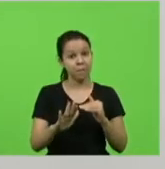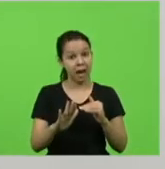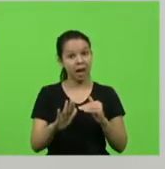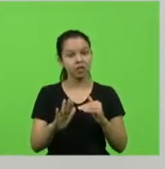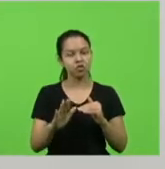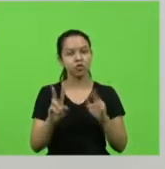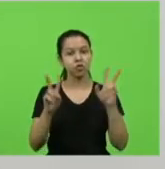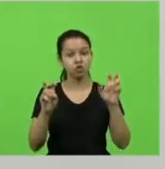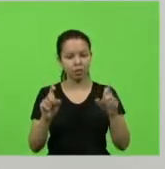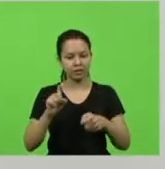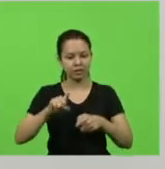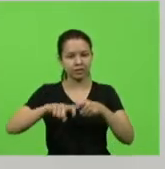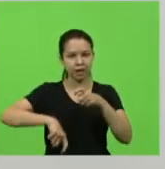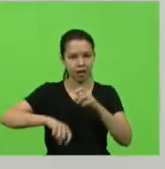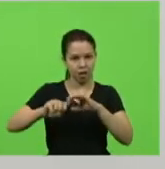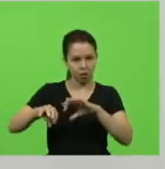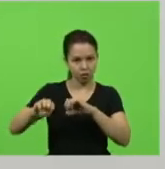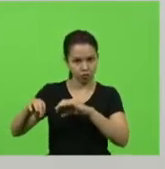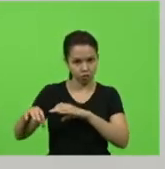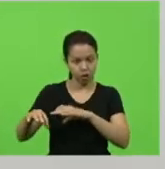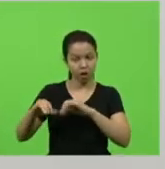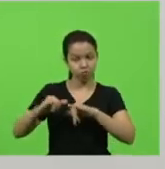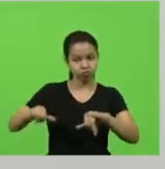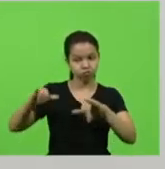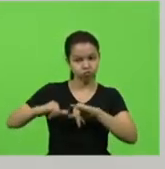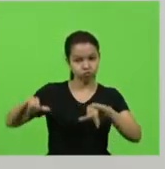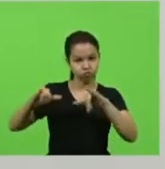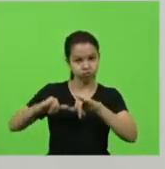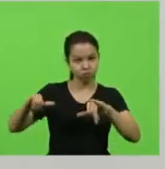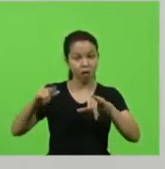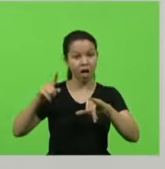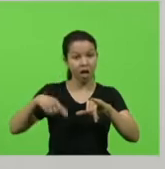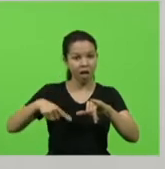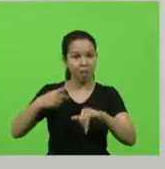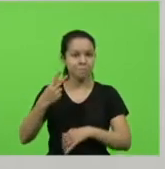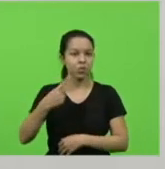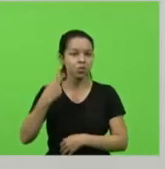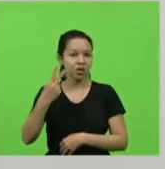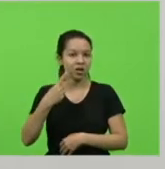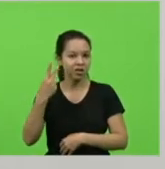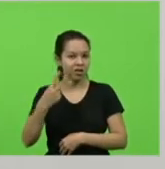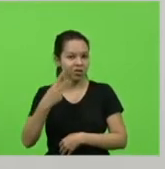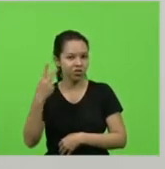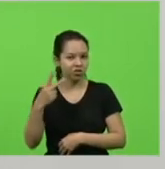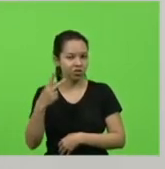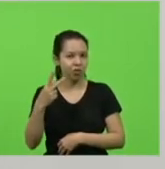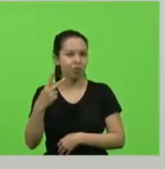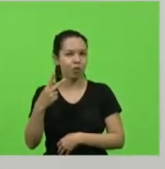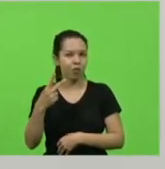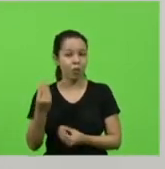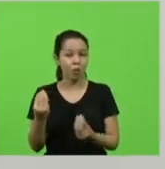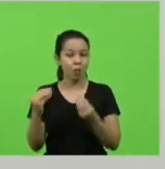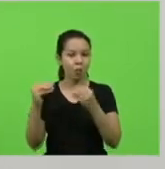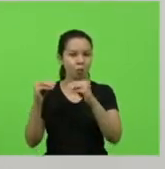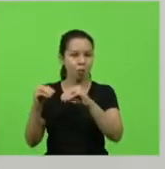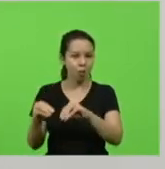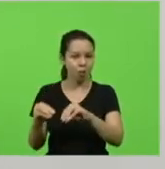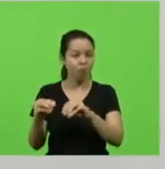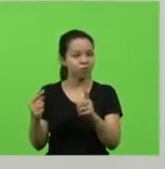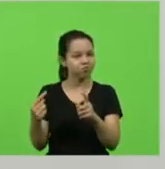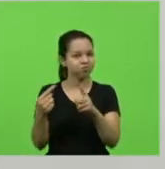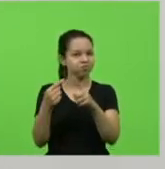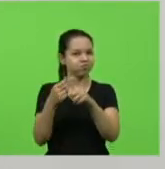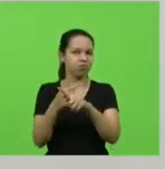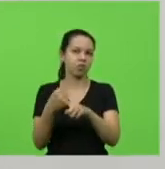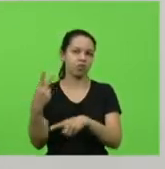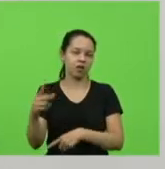um processo, um fenômeno político aplicado, engendrado contra o que é natural na criança. Então, esse primeiro